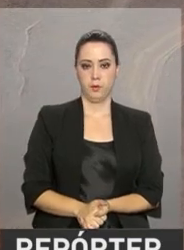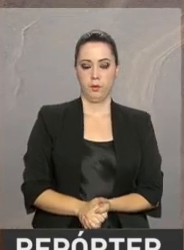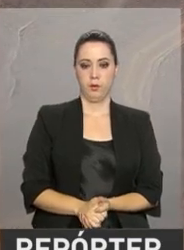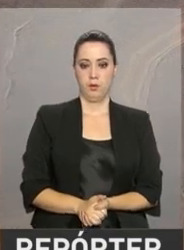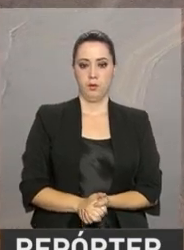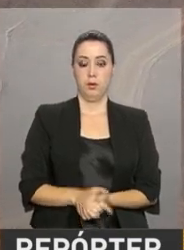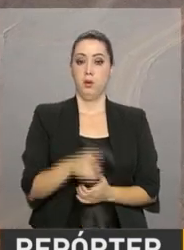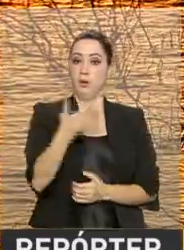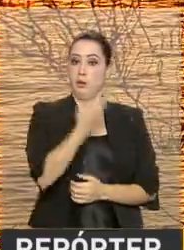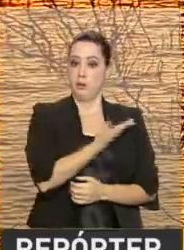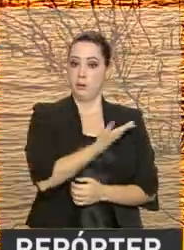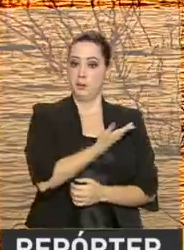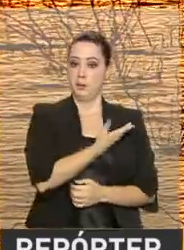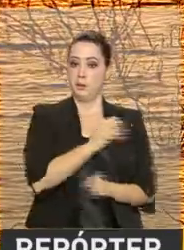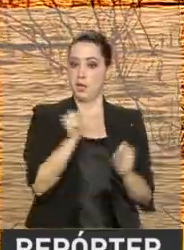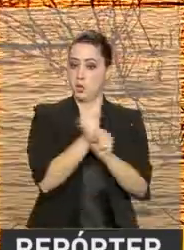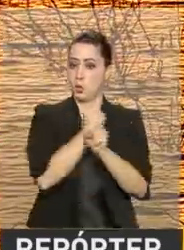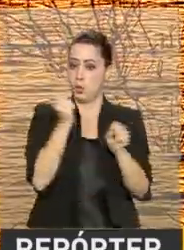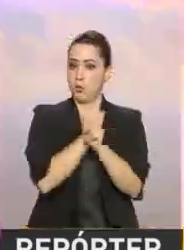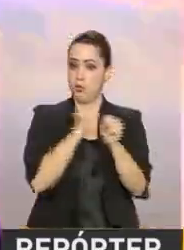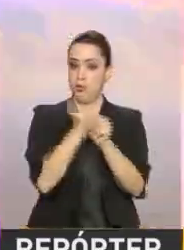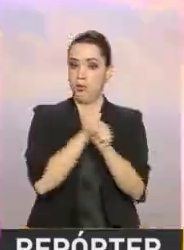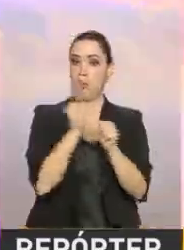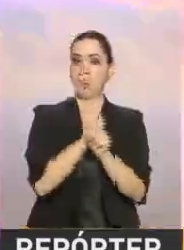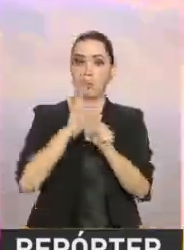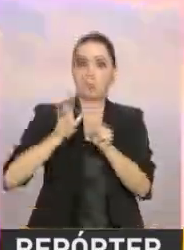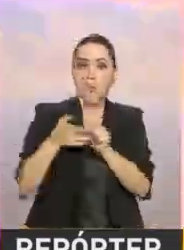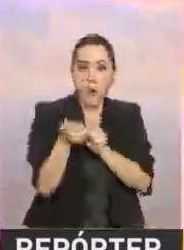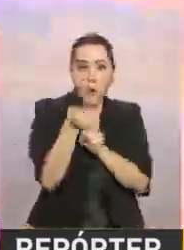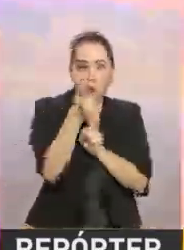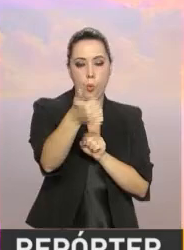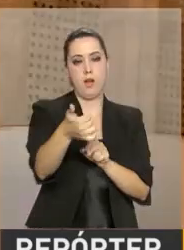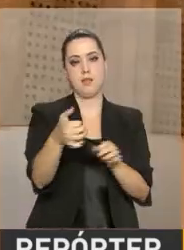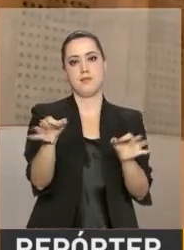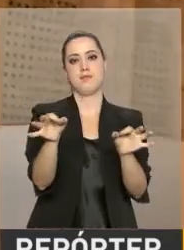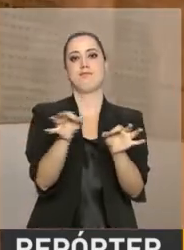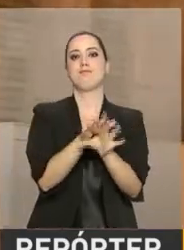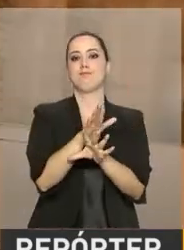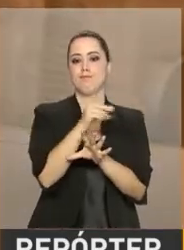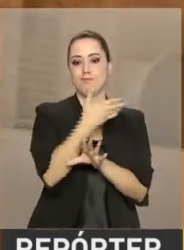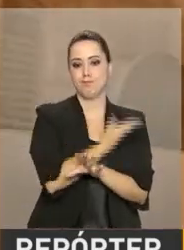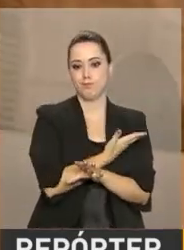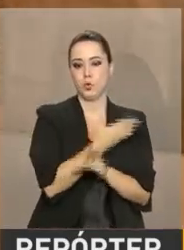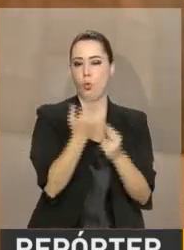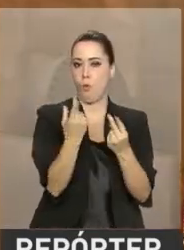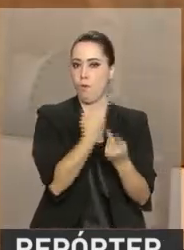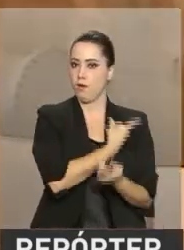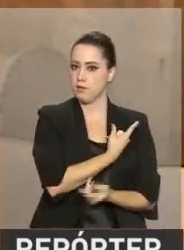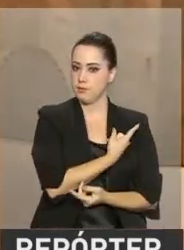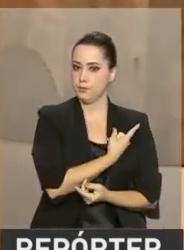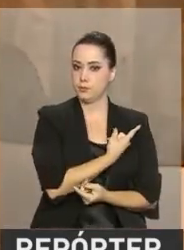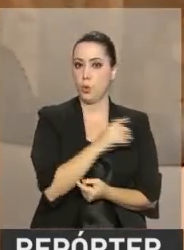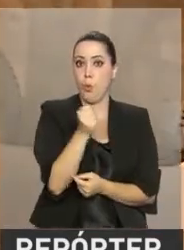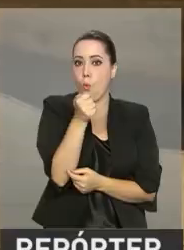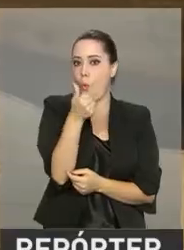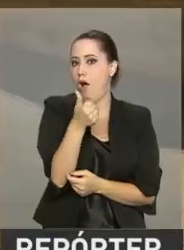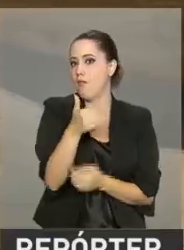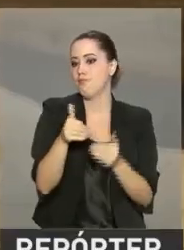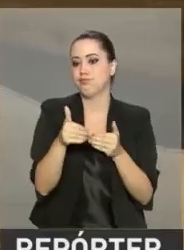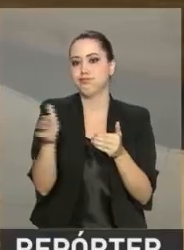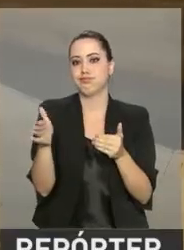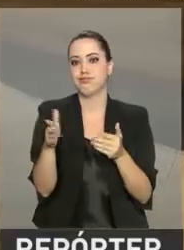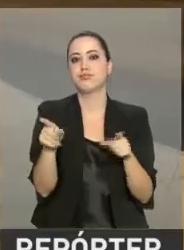a maior parte das obras de integração do rio são francisco está a ser como essa estação de bombeamento quase pronta